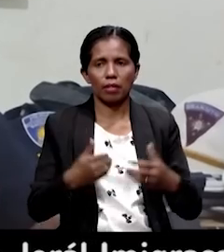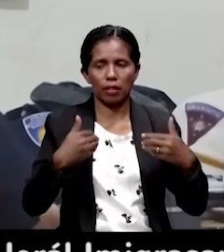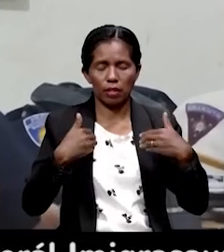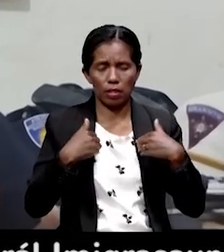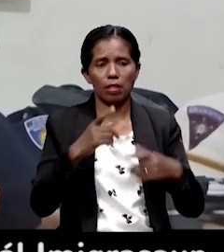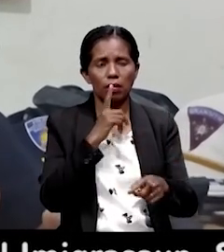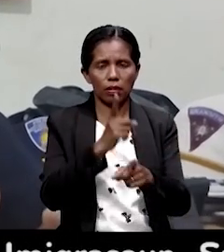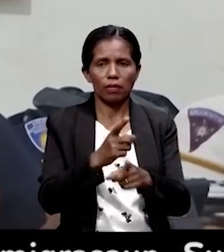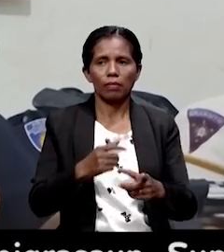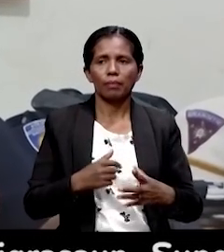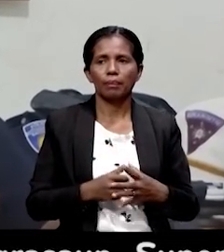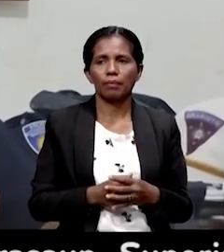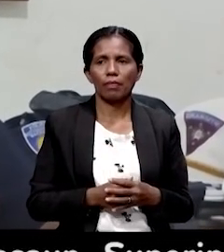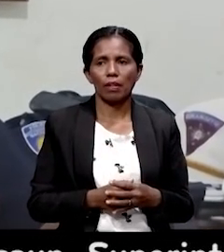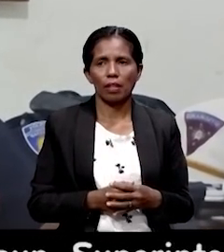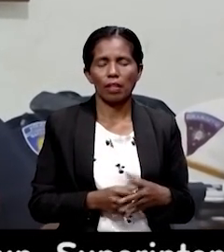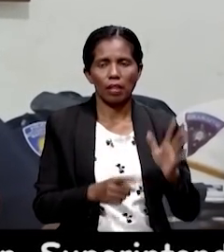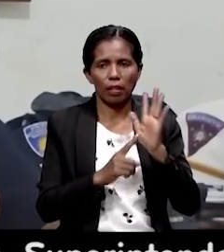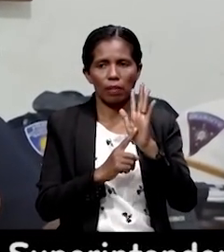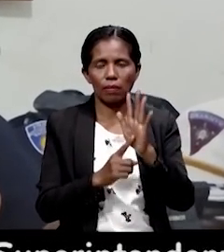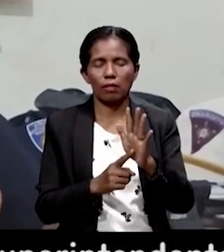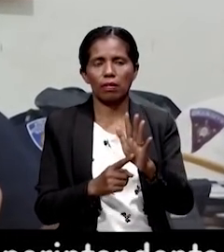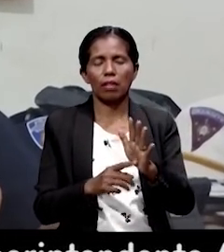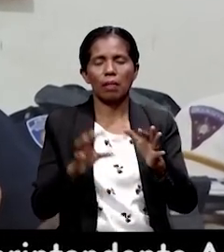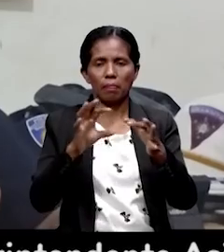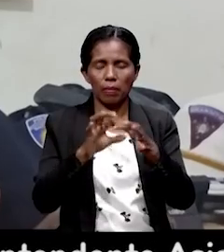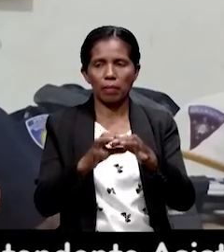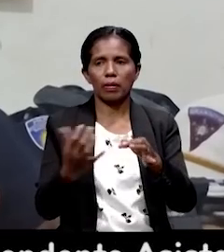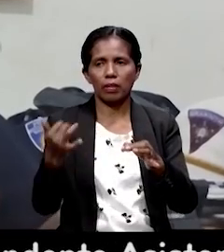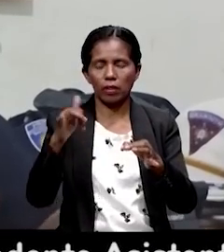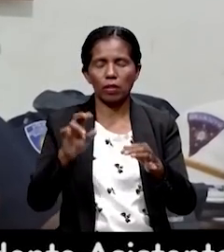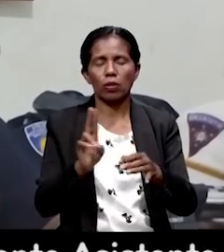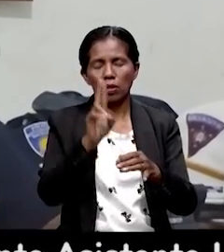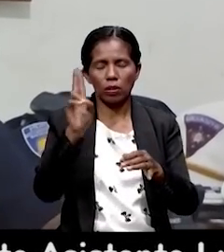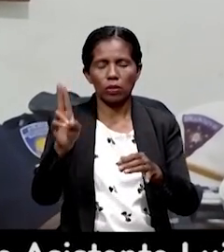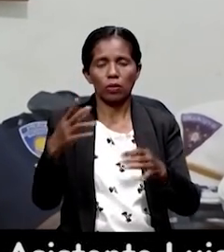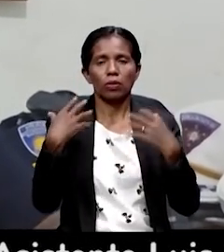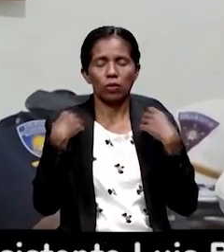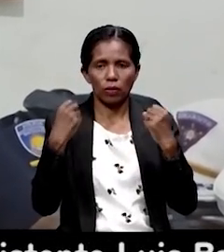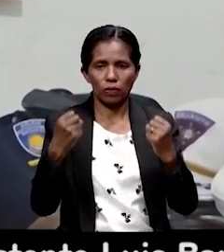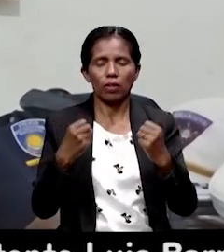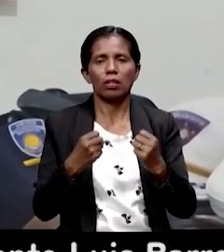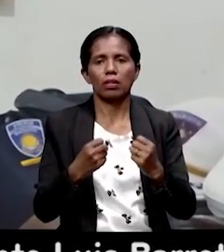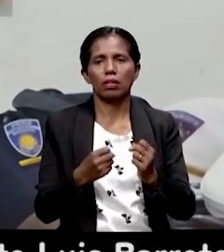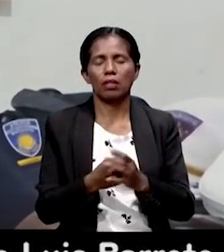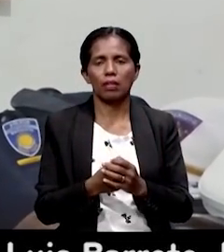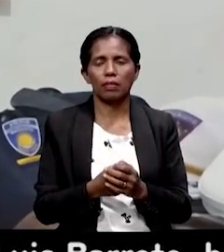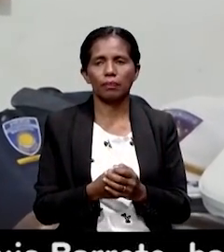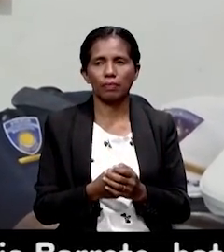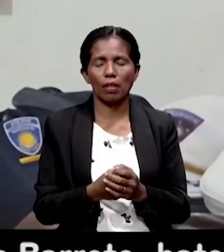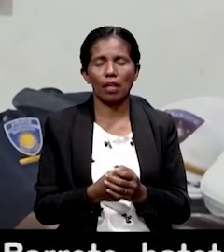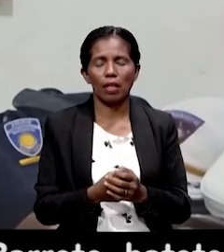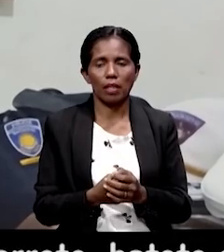duni merece duni a tu membro si ra usa força usa duni necessita usa força usa mas